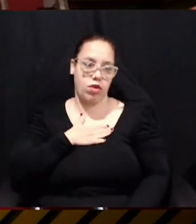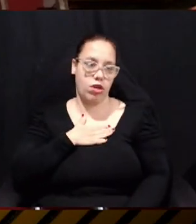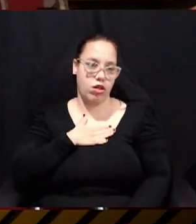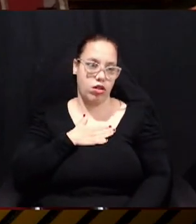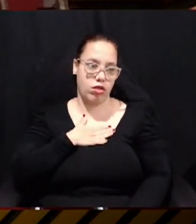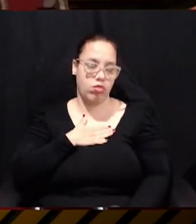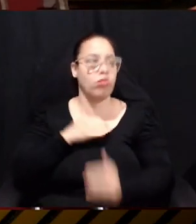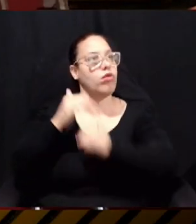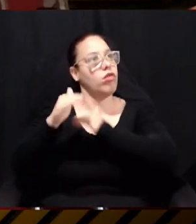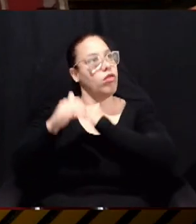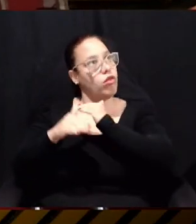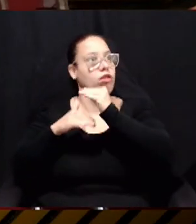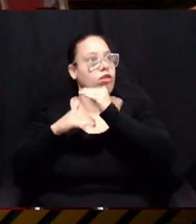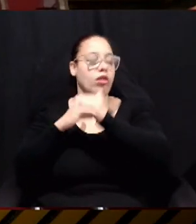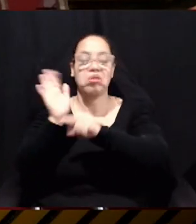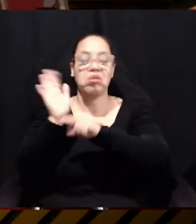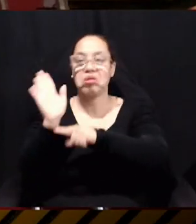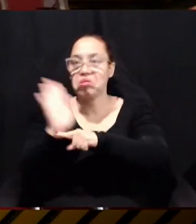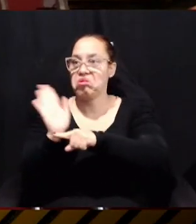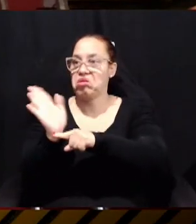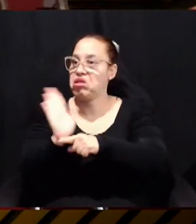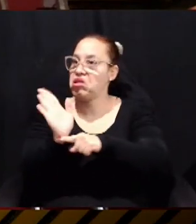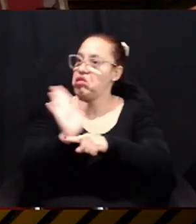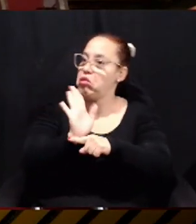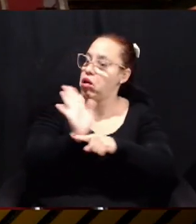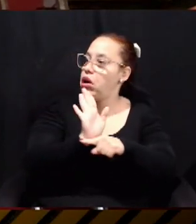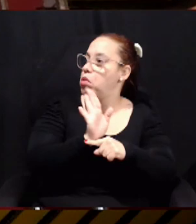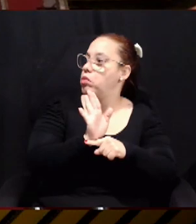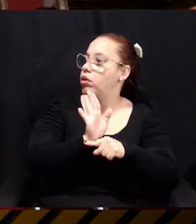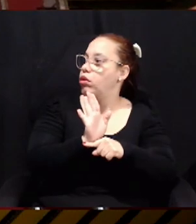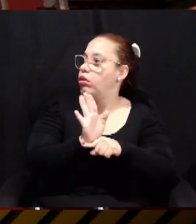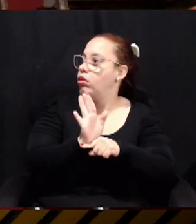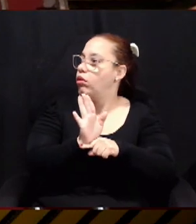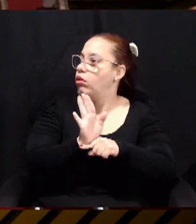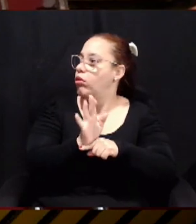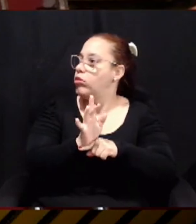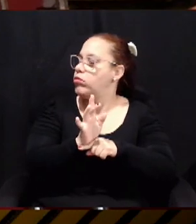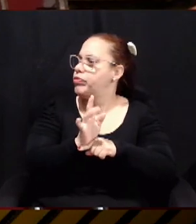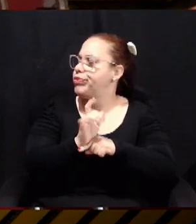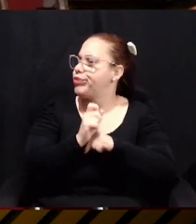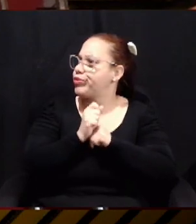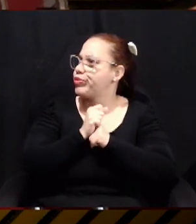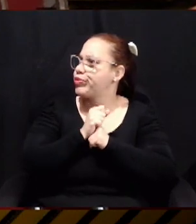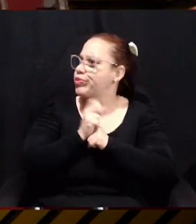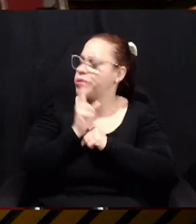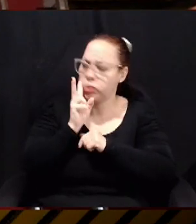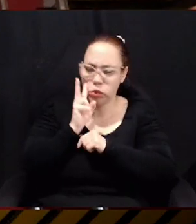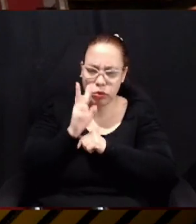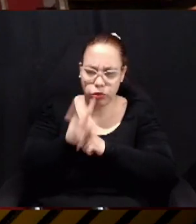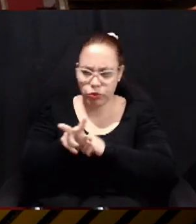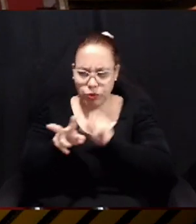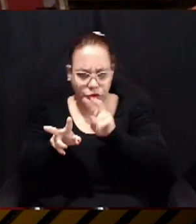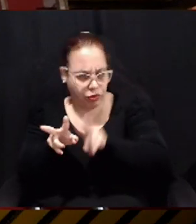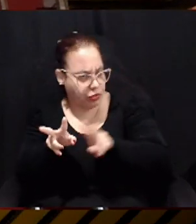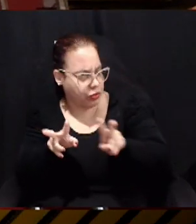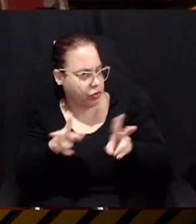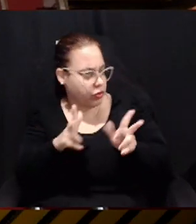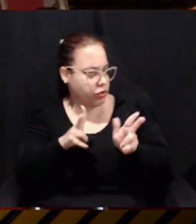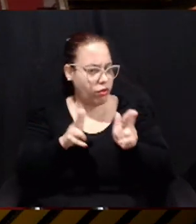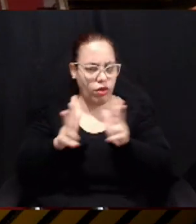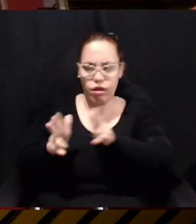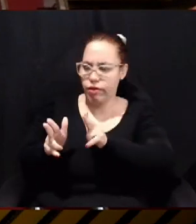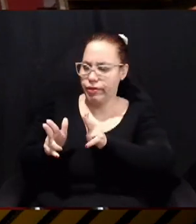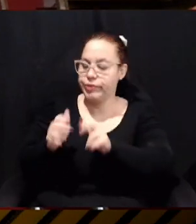trabalhando com cinema, onde muitas vezes a gente se vê em processos que são parecidos, né? Por exemplo,